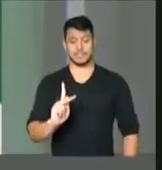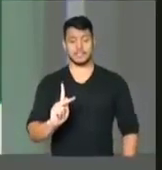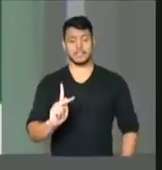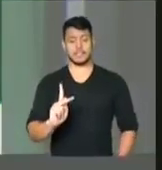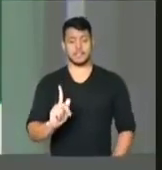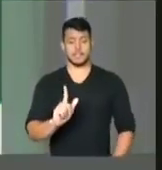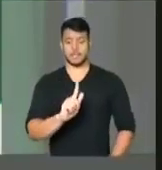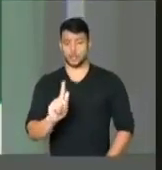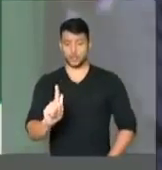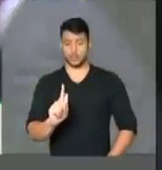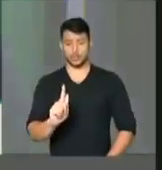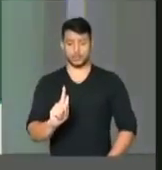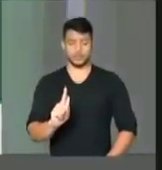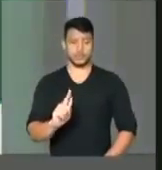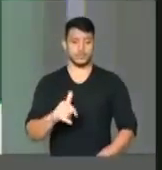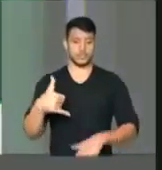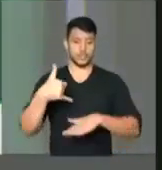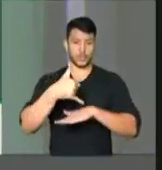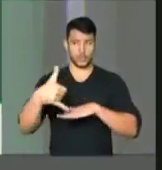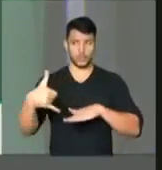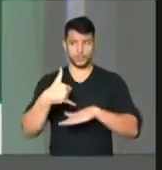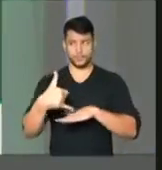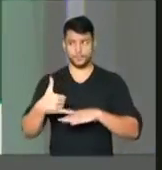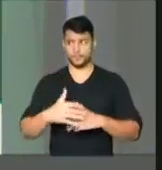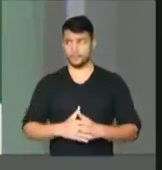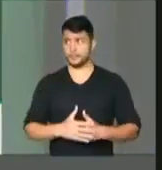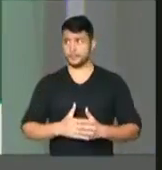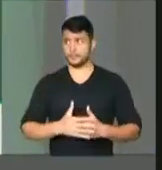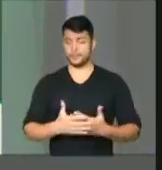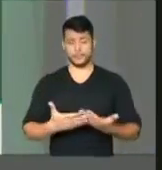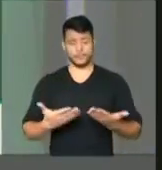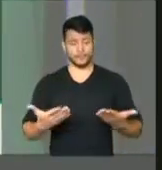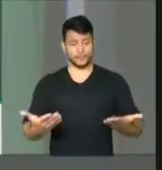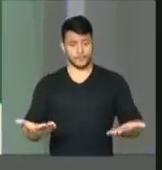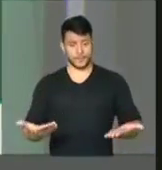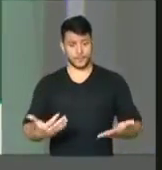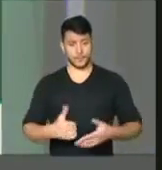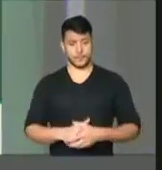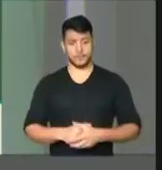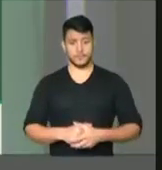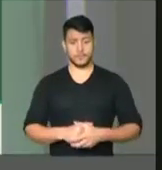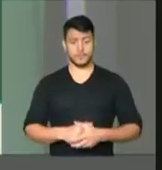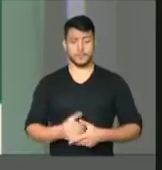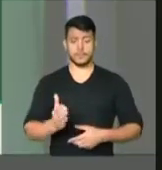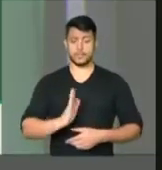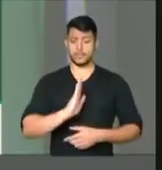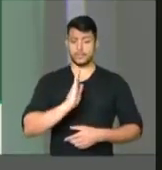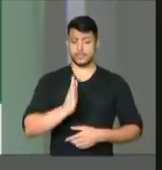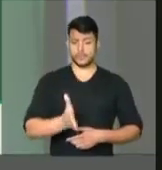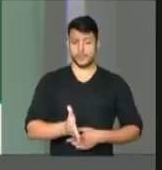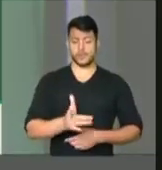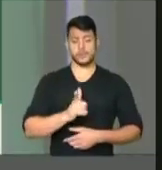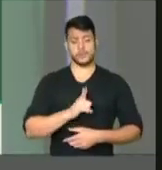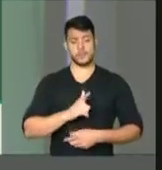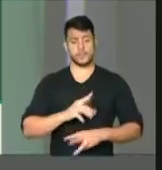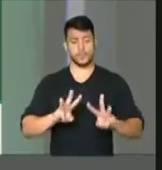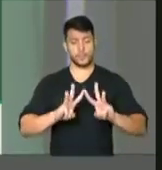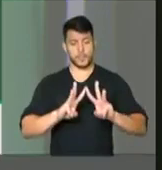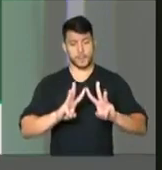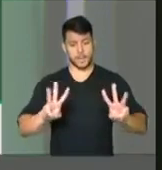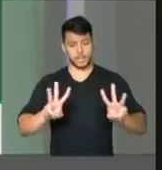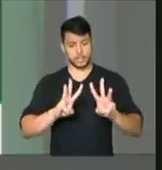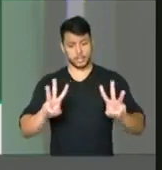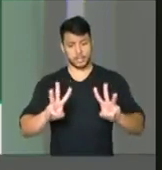Paraíba, Rio Grande do Norte e Ceará. Diante da situação, foi lançada uma página na